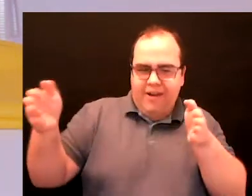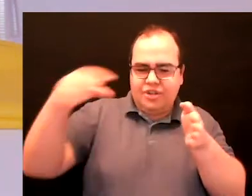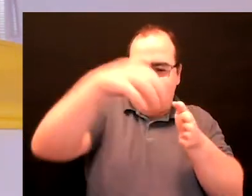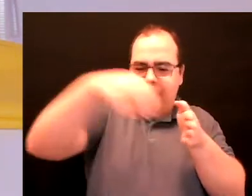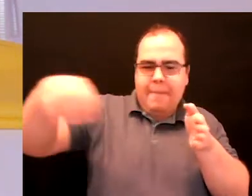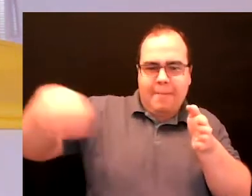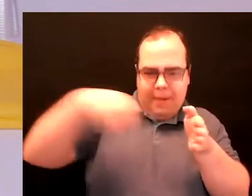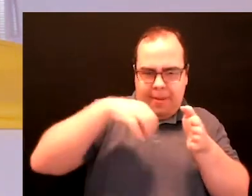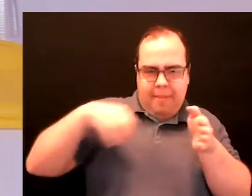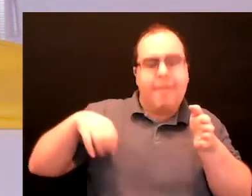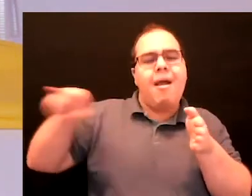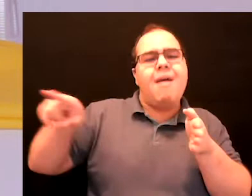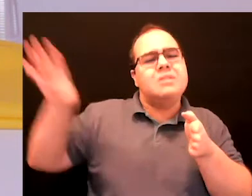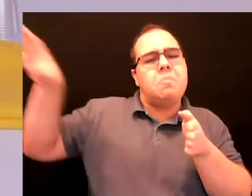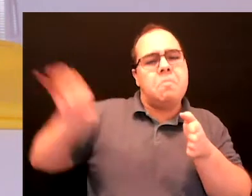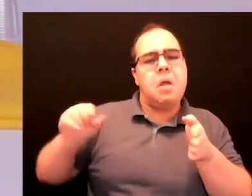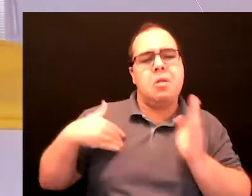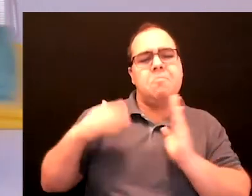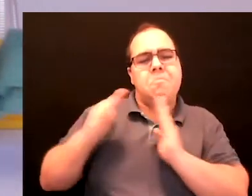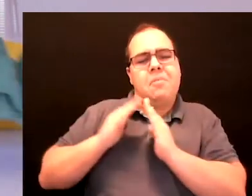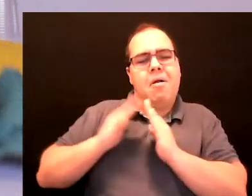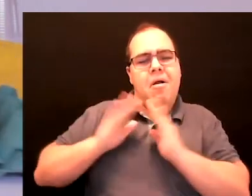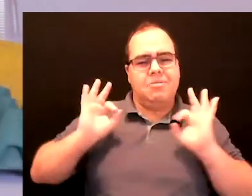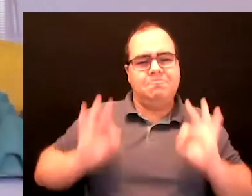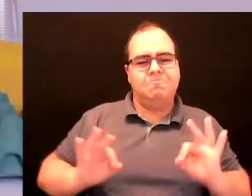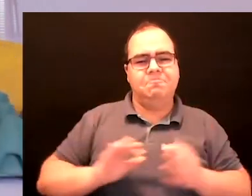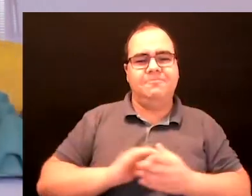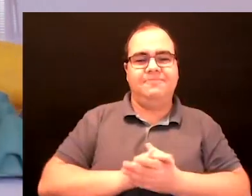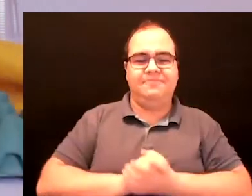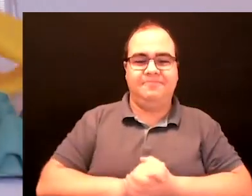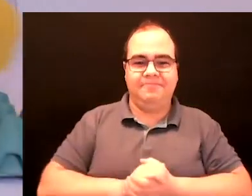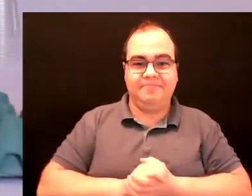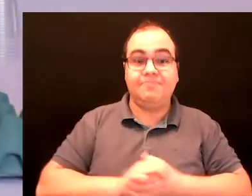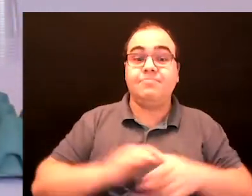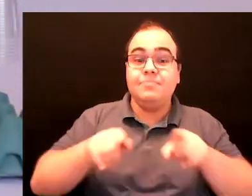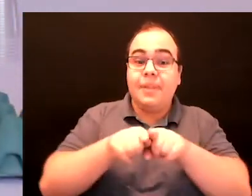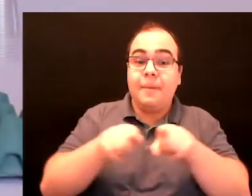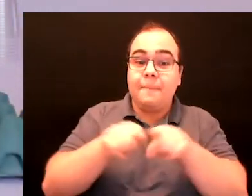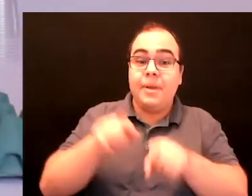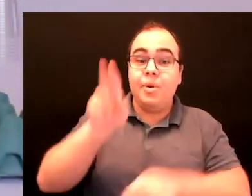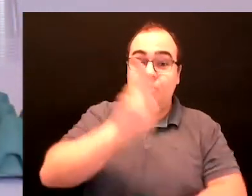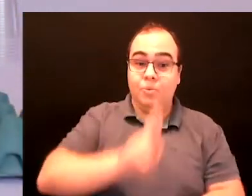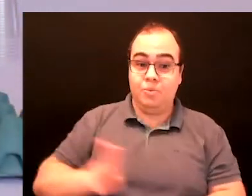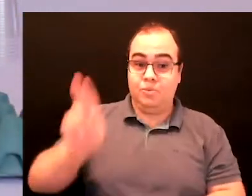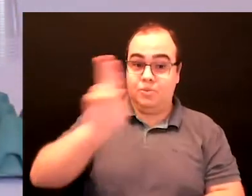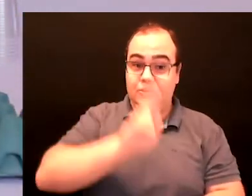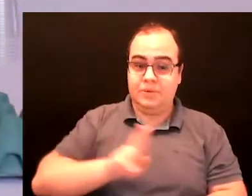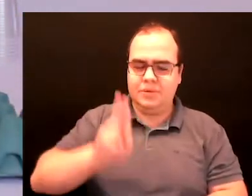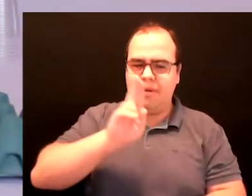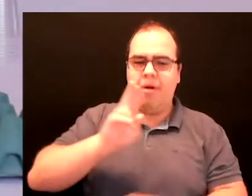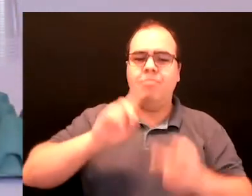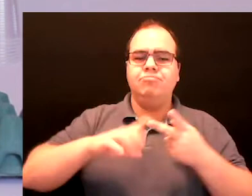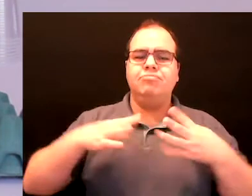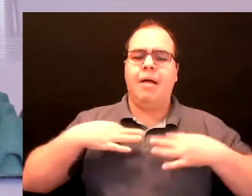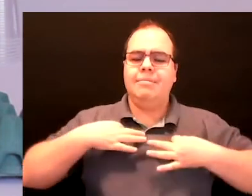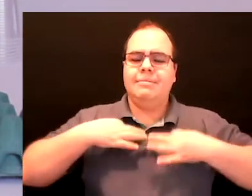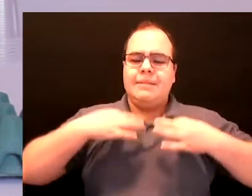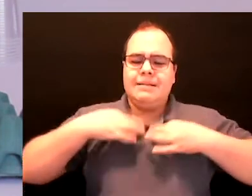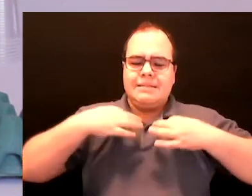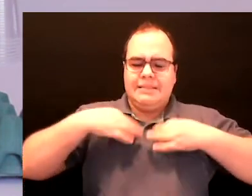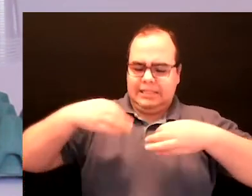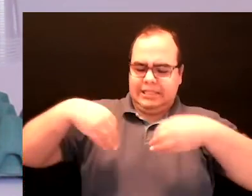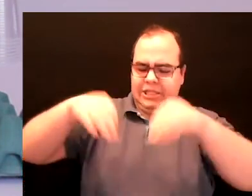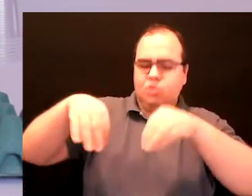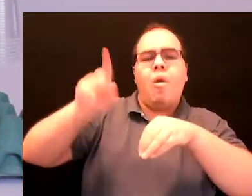essas aqui eu peguei aqui em casa. A gente vai utilizar tecido, esse aqui é um pedaço